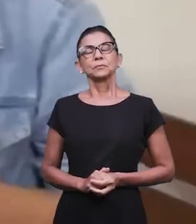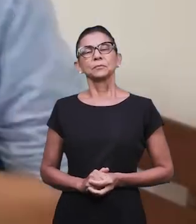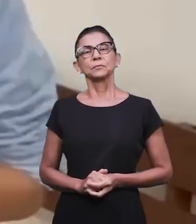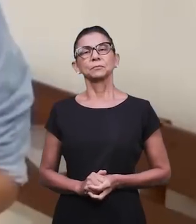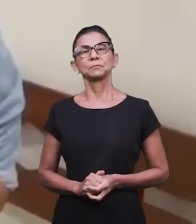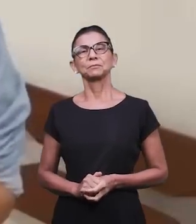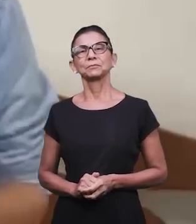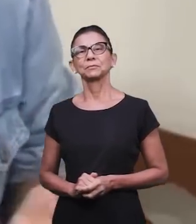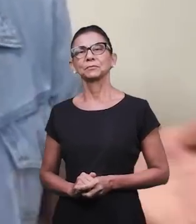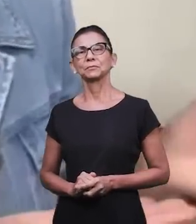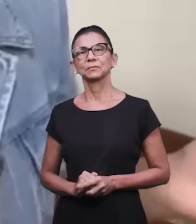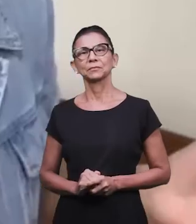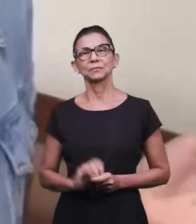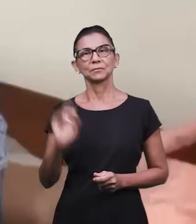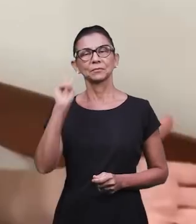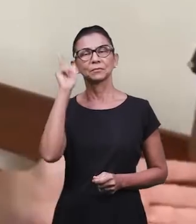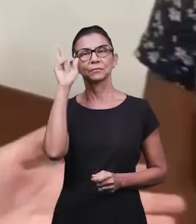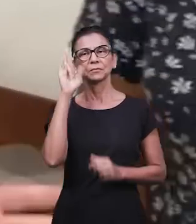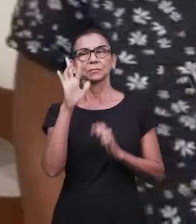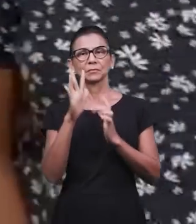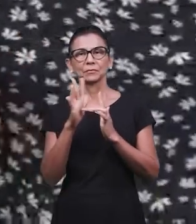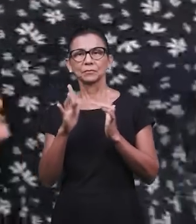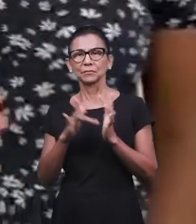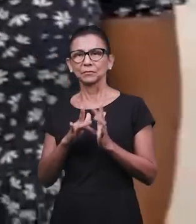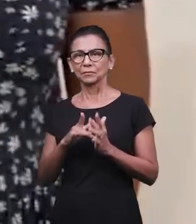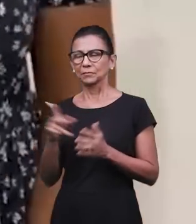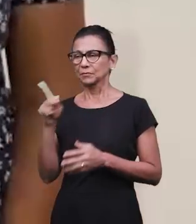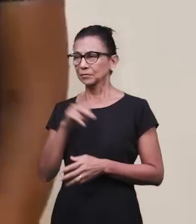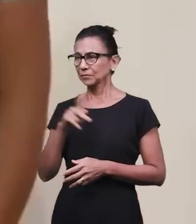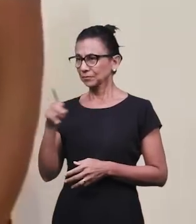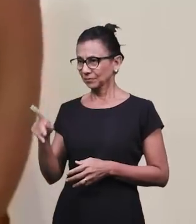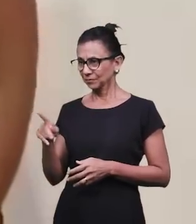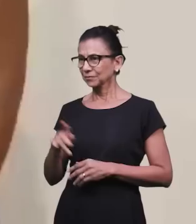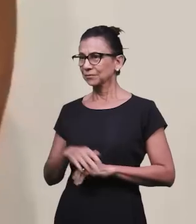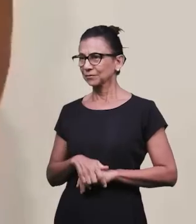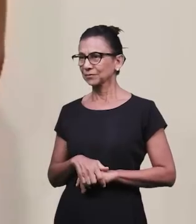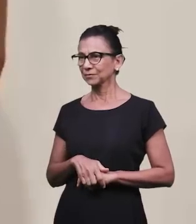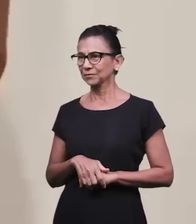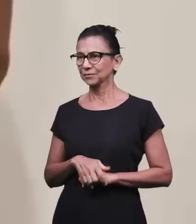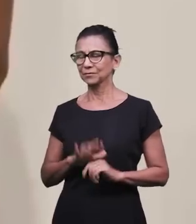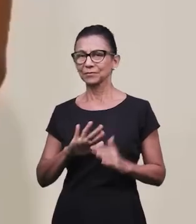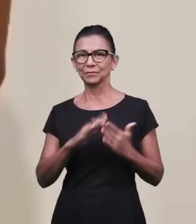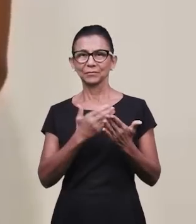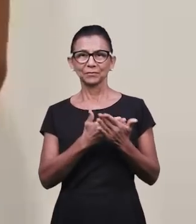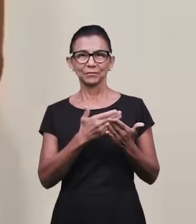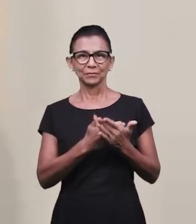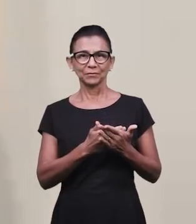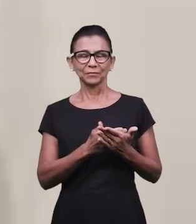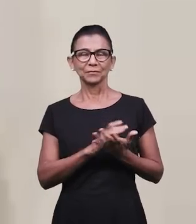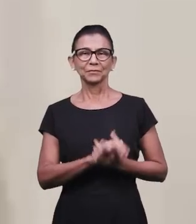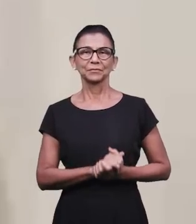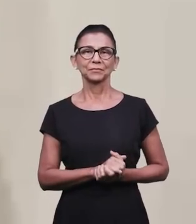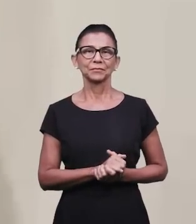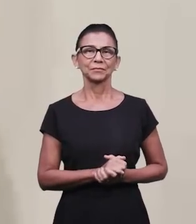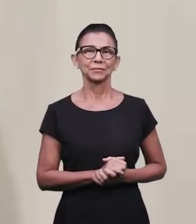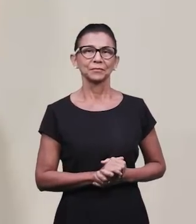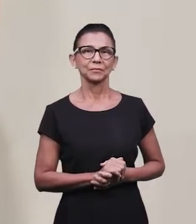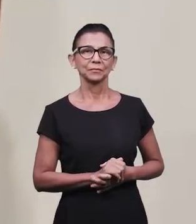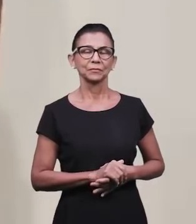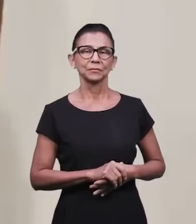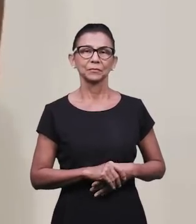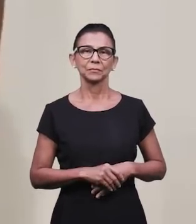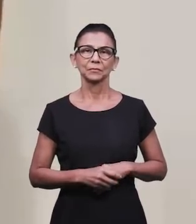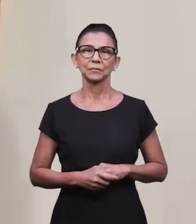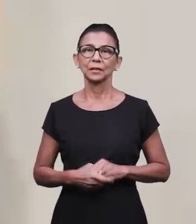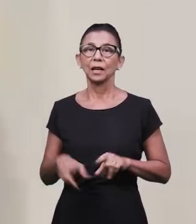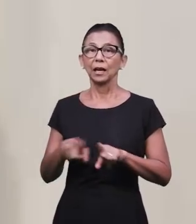Amém, a paz do Senhor. E a gente vai aqui falar com a irmã Ana Cláudia, que é professora na escola do Lago Límite, aqui em São Luís, como também uma serva do Senhor aqui na